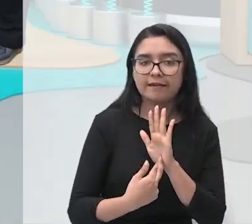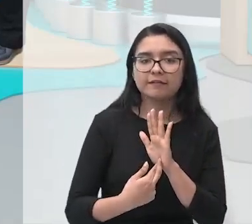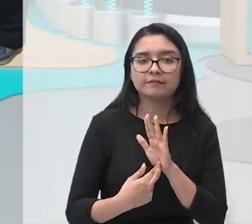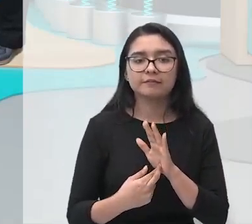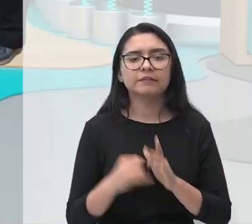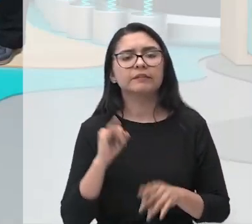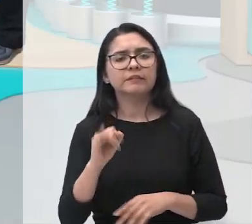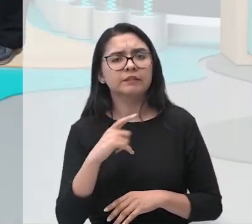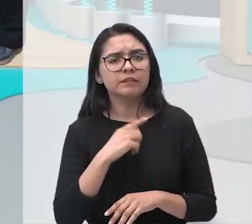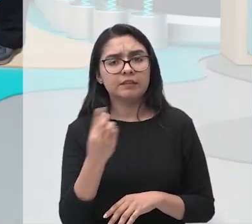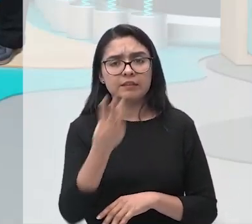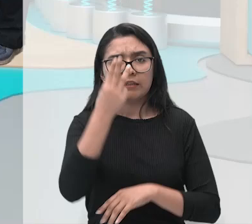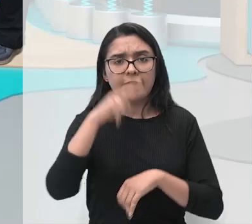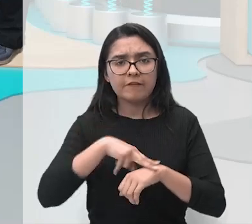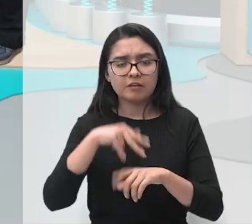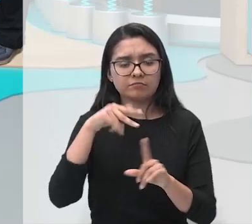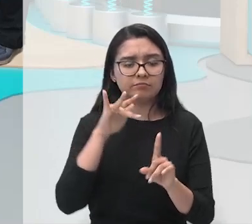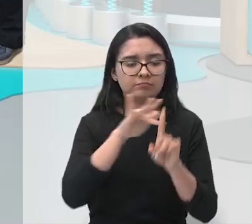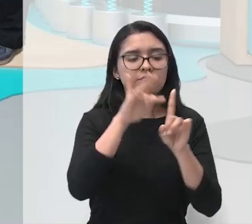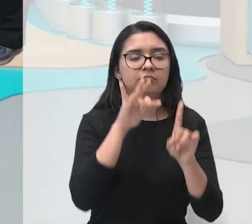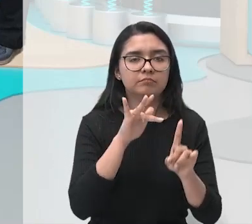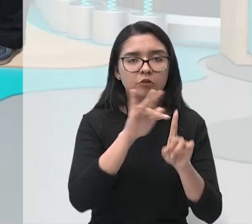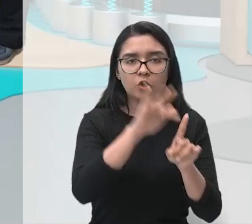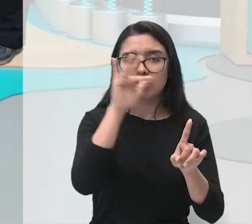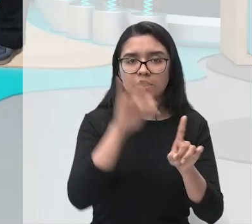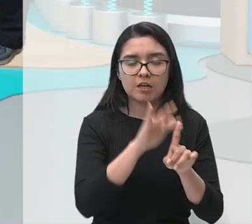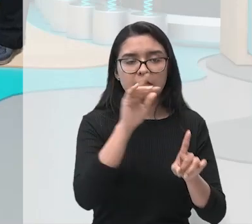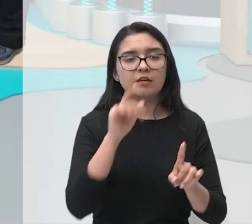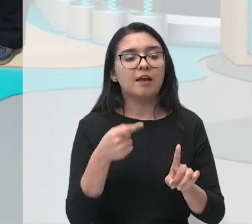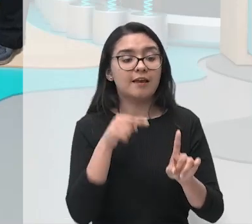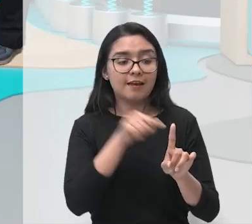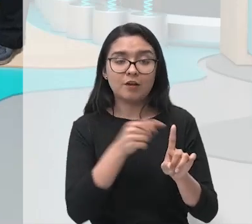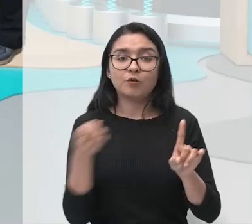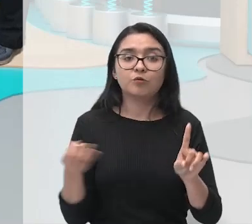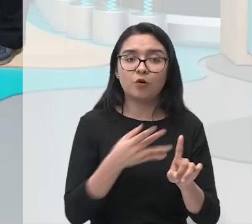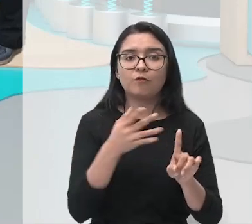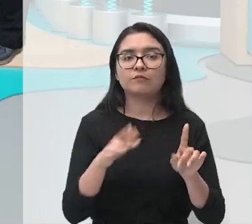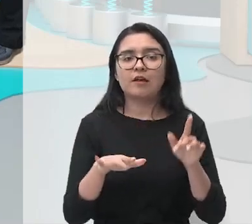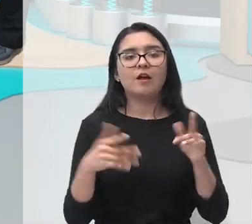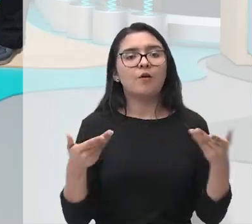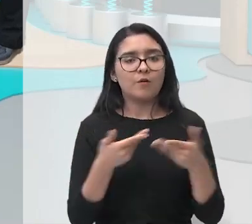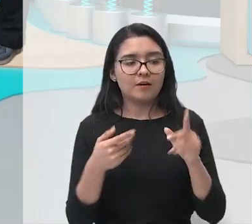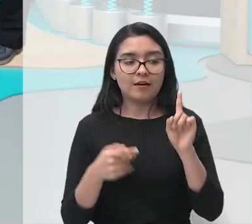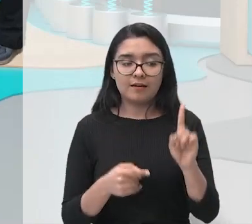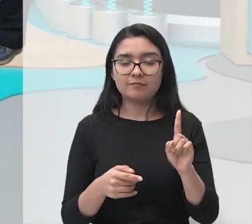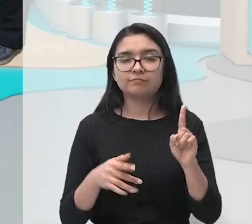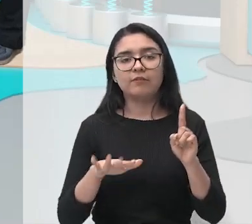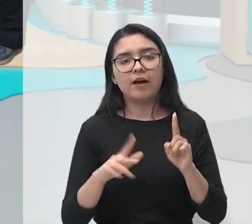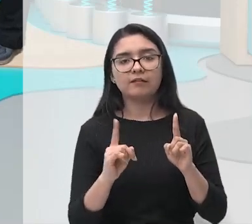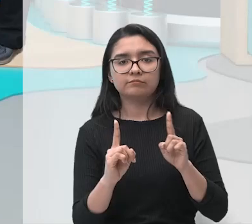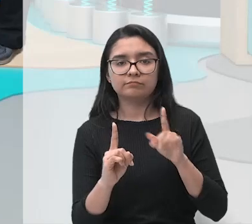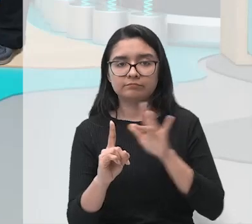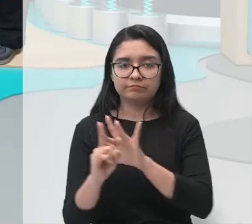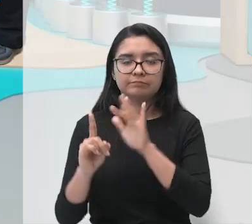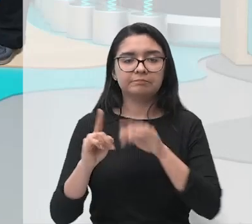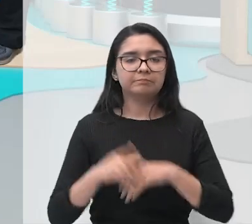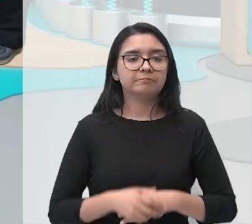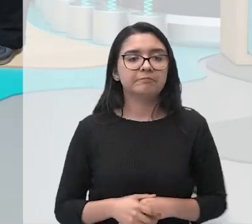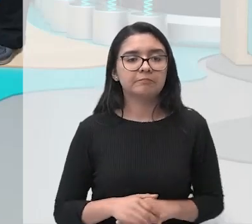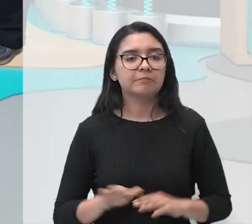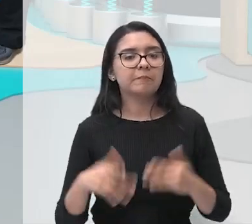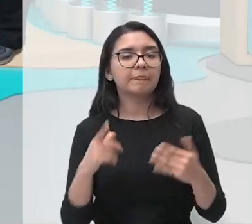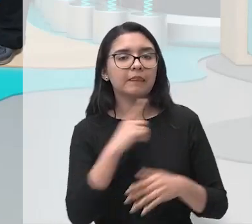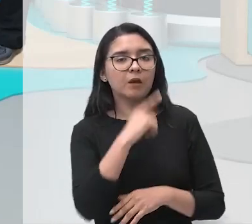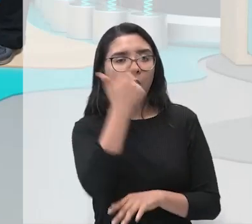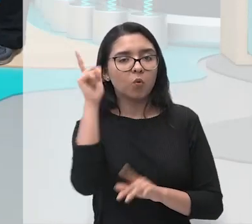Foi pego mais de 3 vezes, né, vai ser o novo pegador, certo? Prosseguindo, nós temos